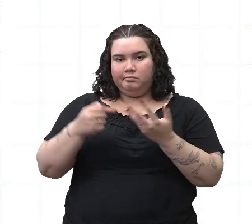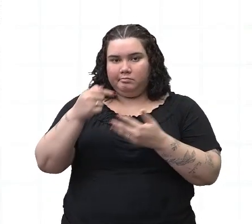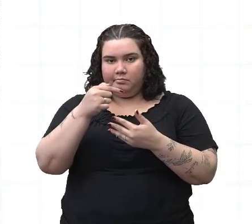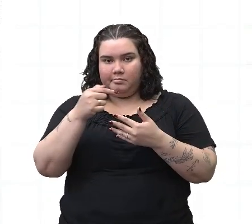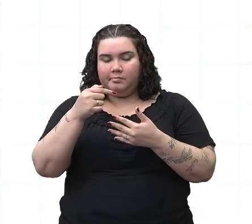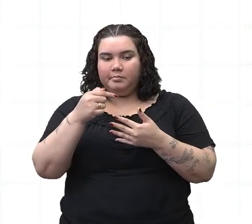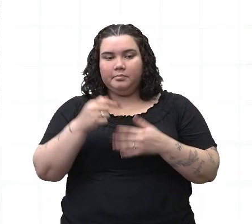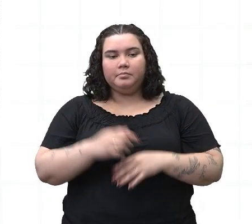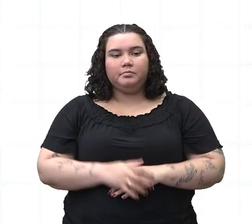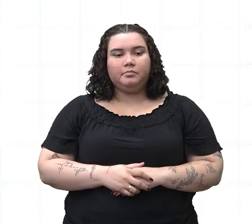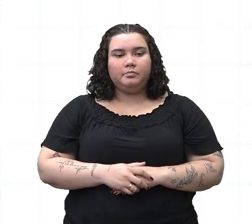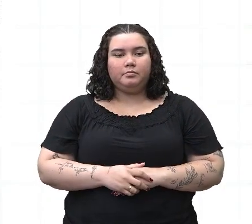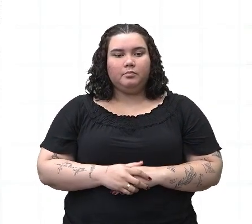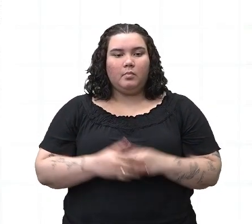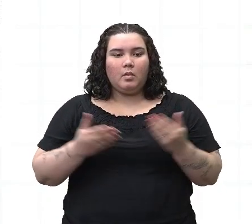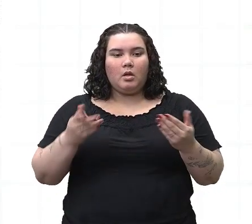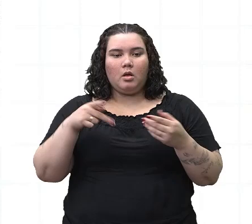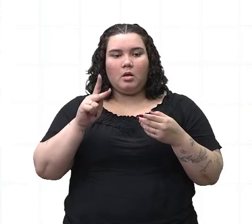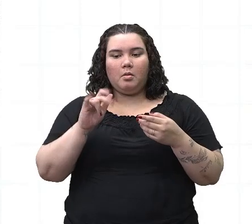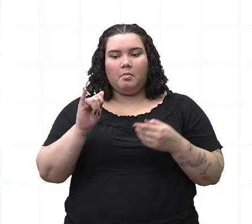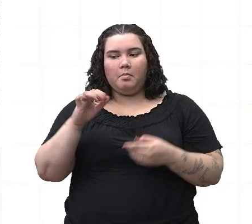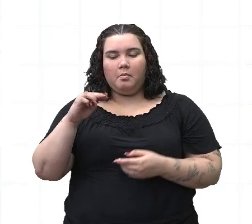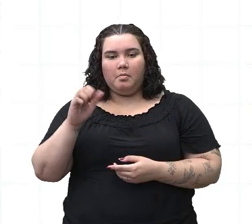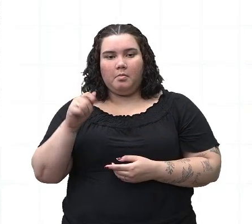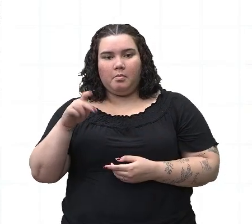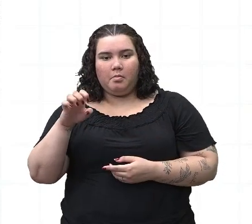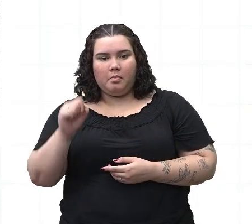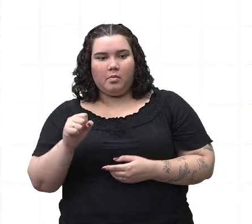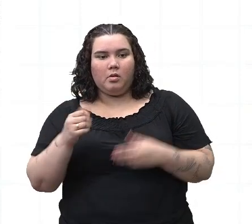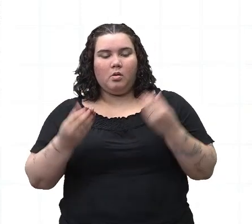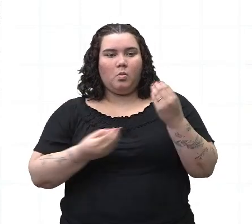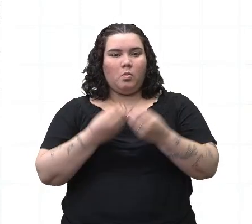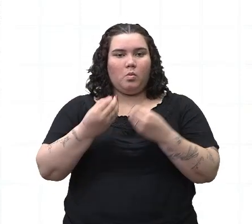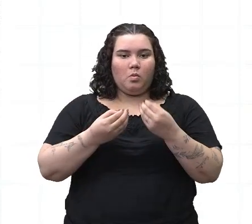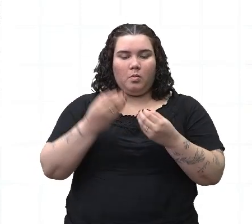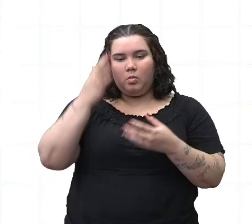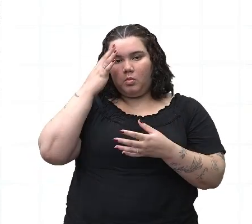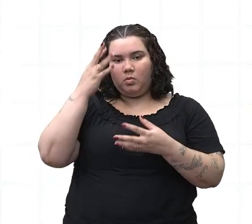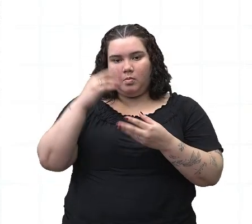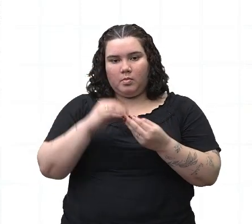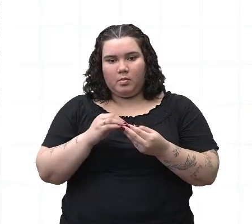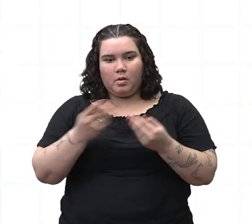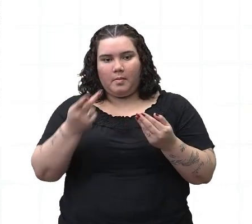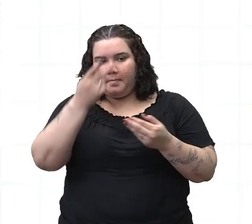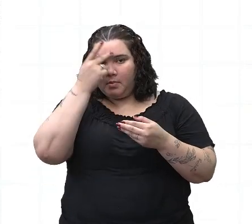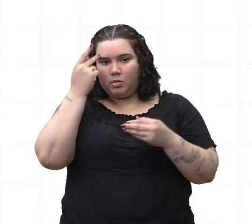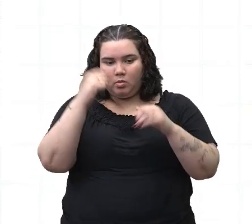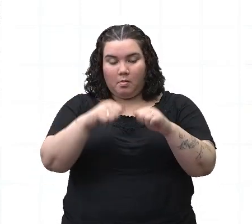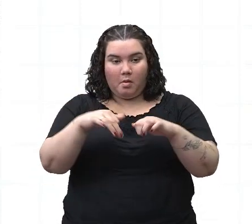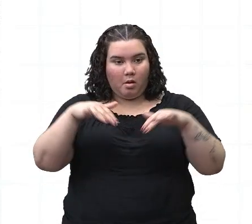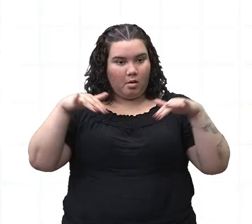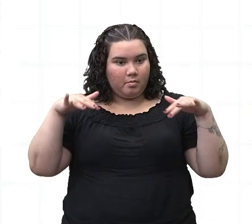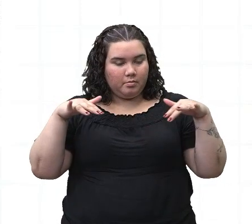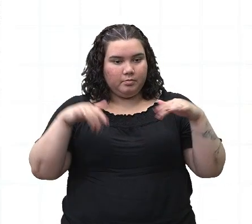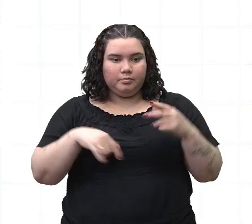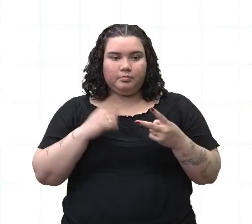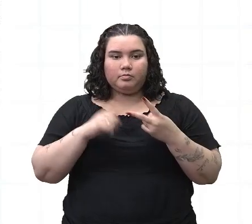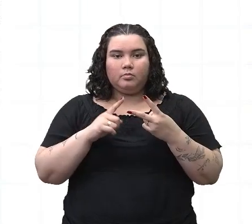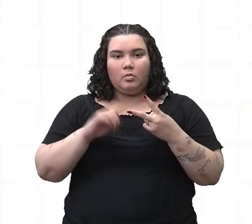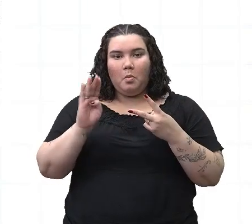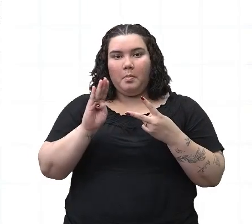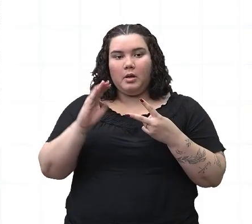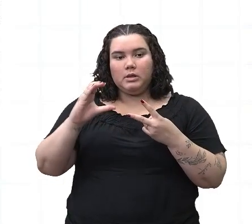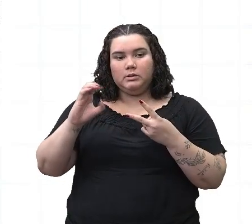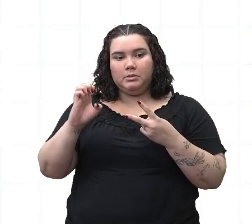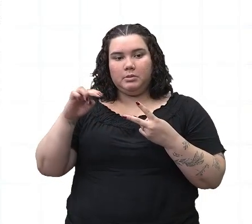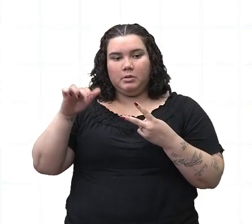e Quimaques, que seria, né, a parte como hoje a gente entende como se fosse a plateia. A gente tem o B, que é a